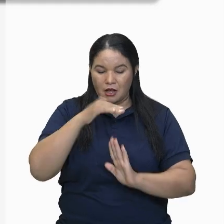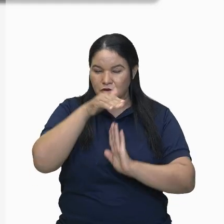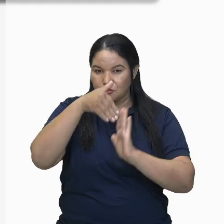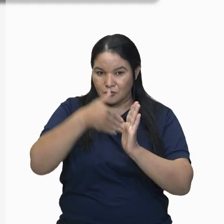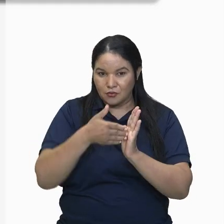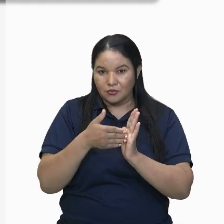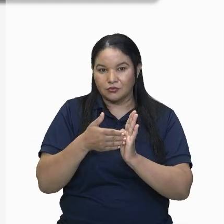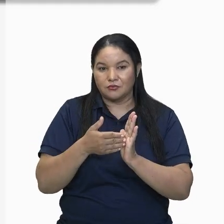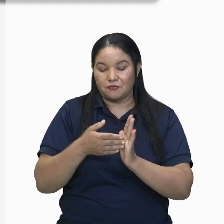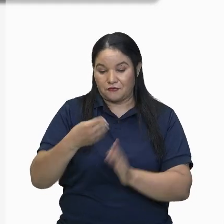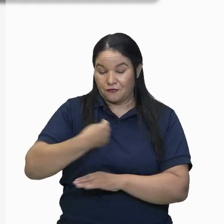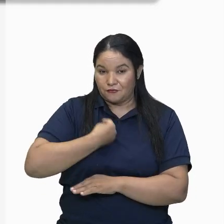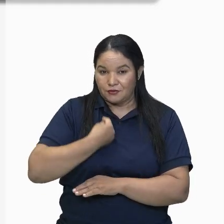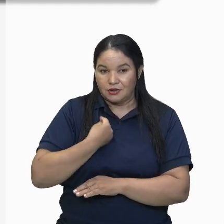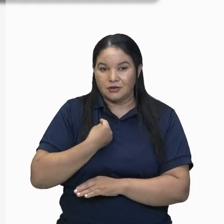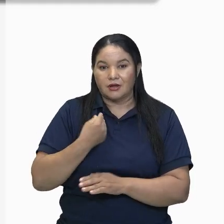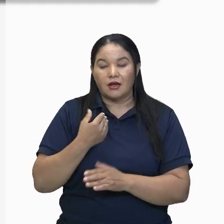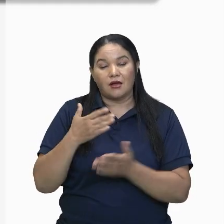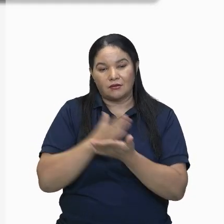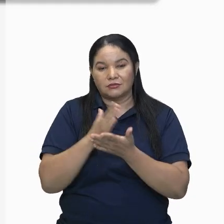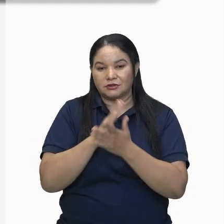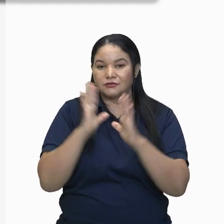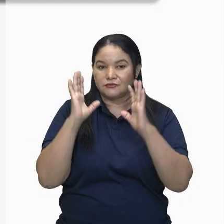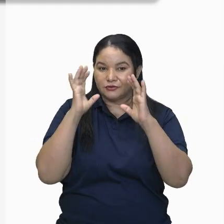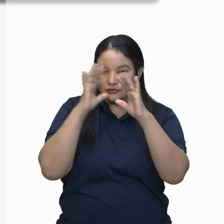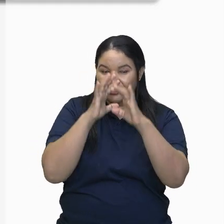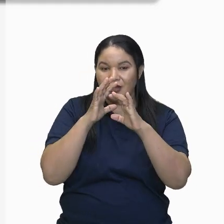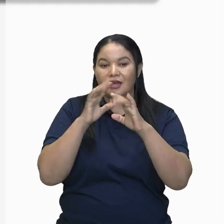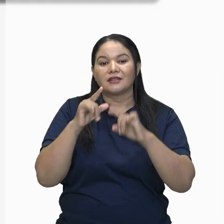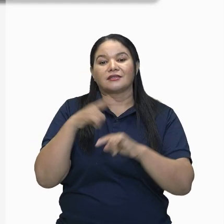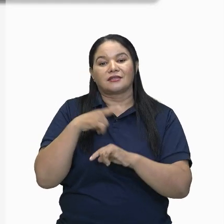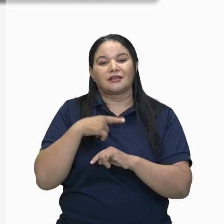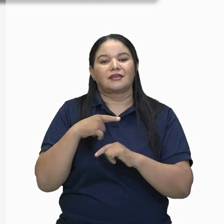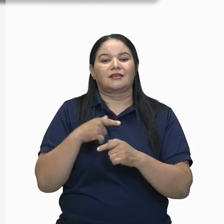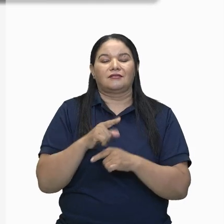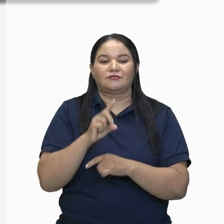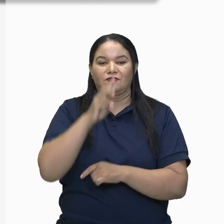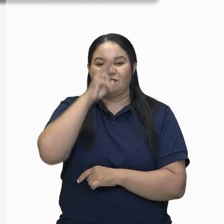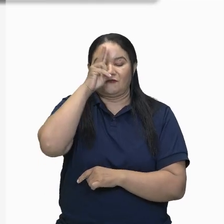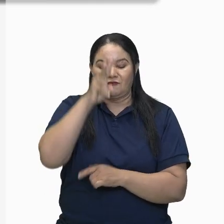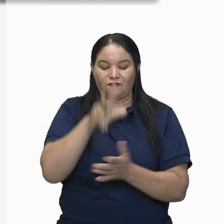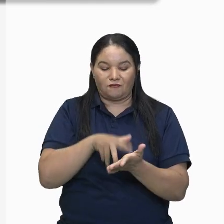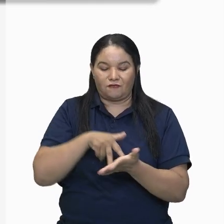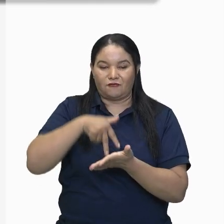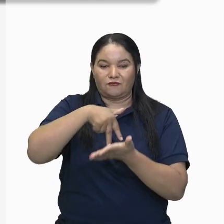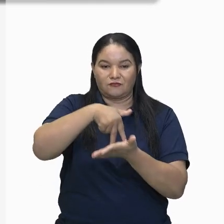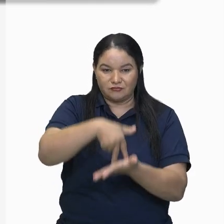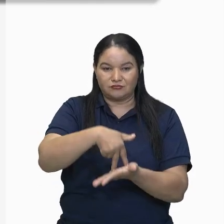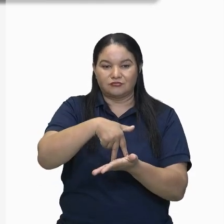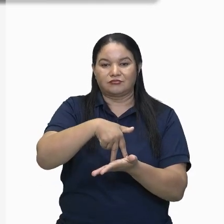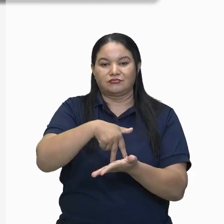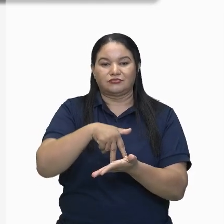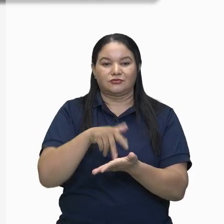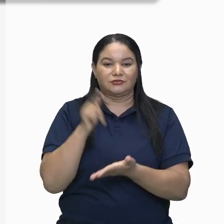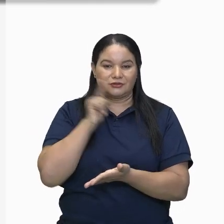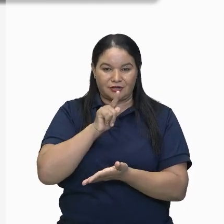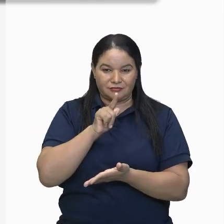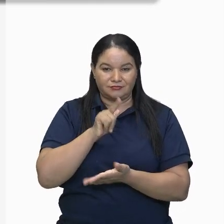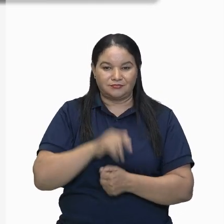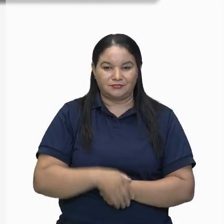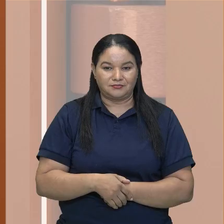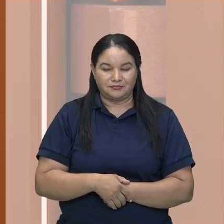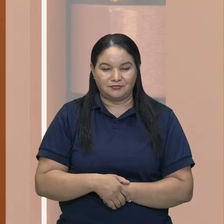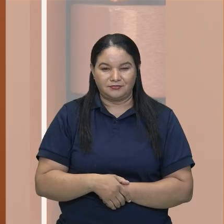nos oferece, tornamos-nos mais fortes e resilientes. Conseguiram